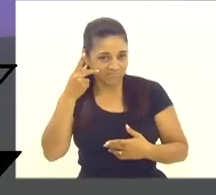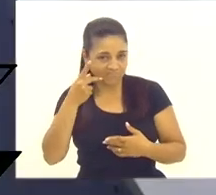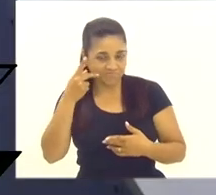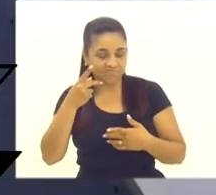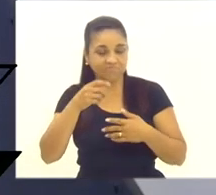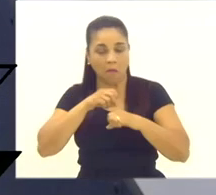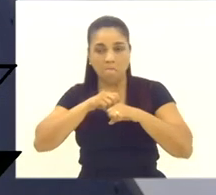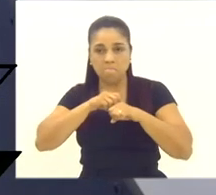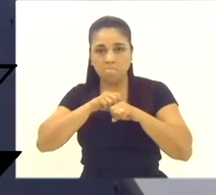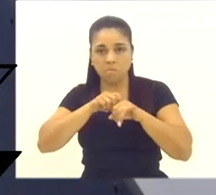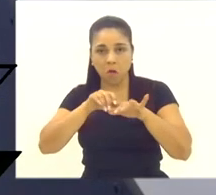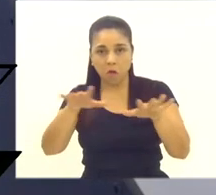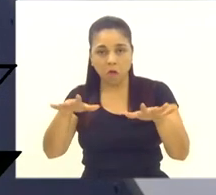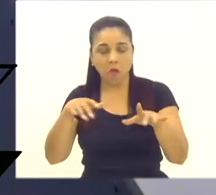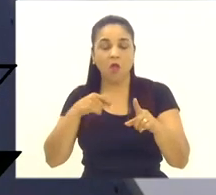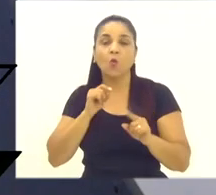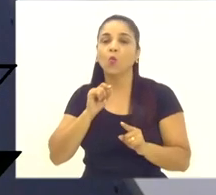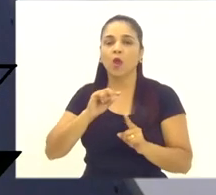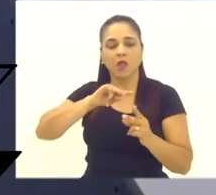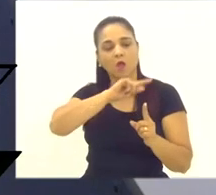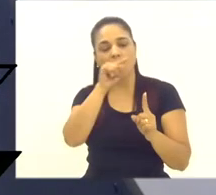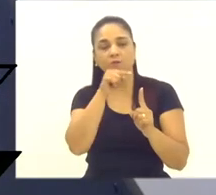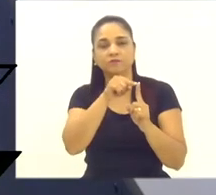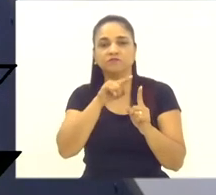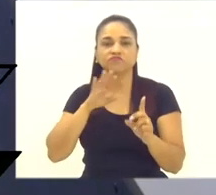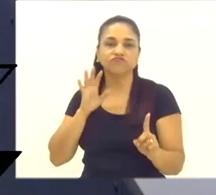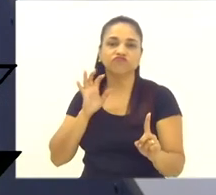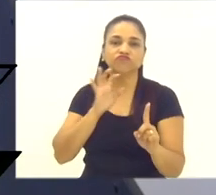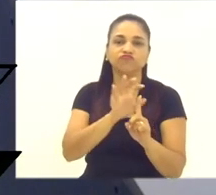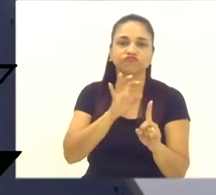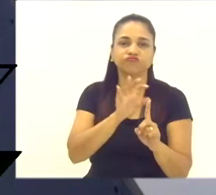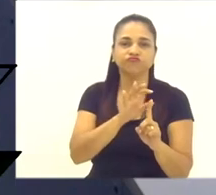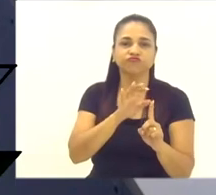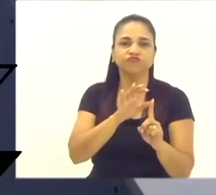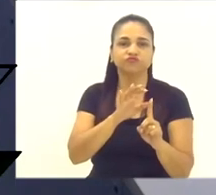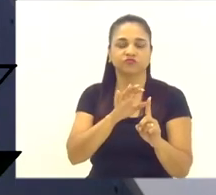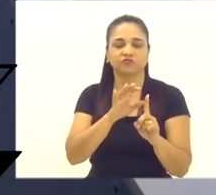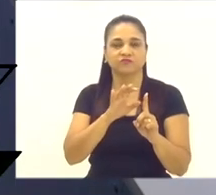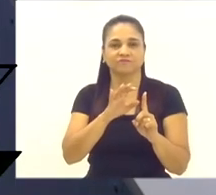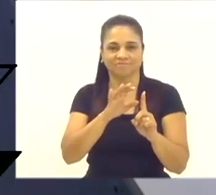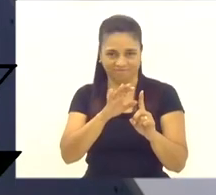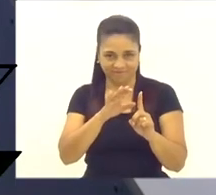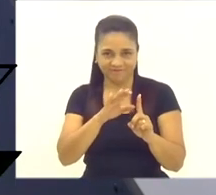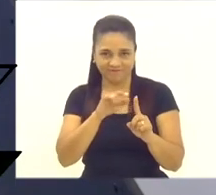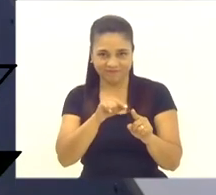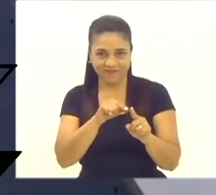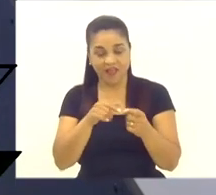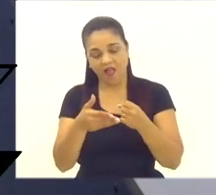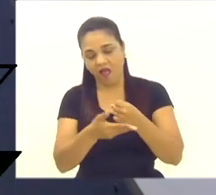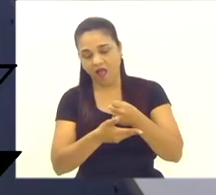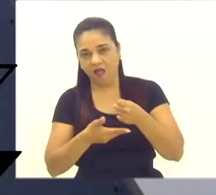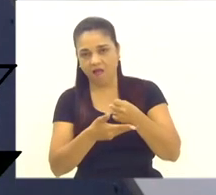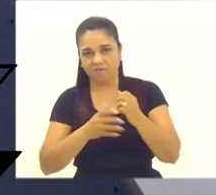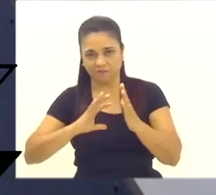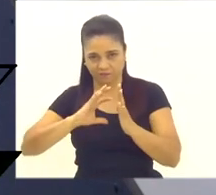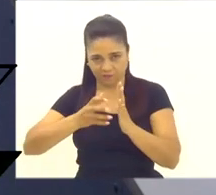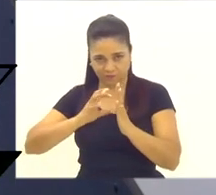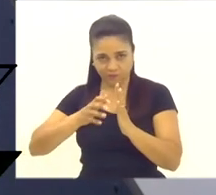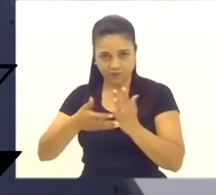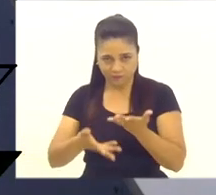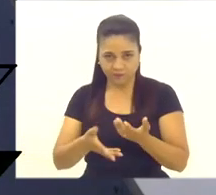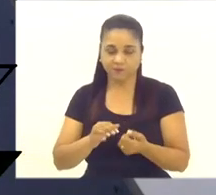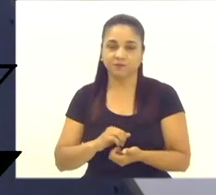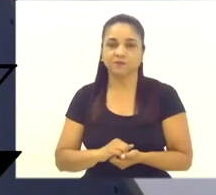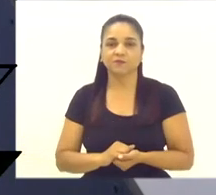de intimidar a atuação política dessa base né Eu acho que dá para ver muito bem